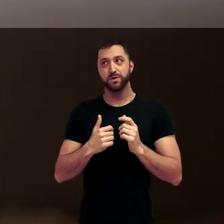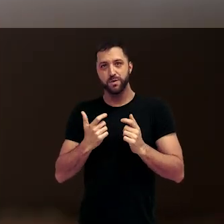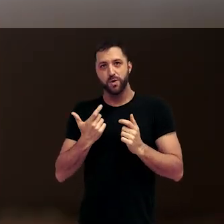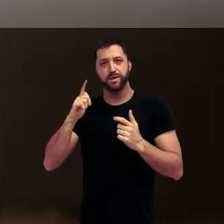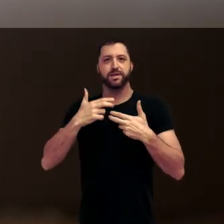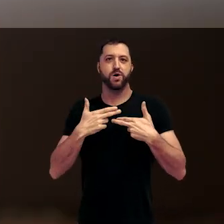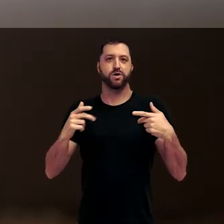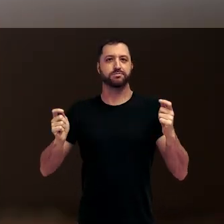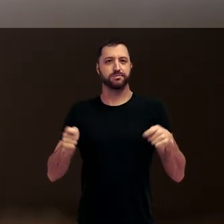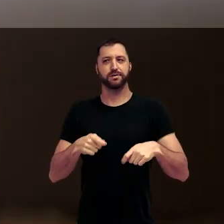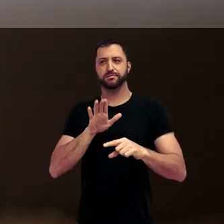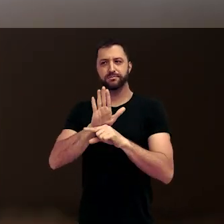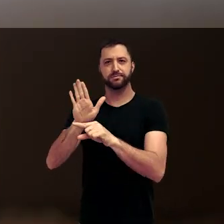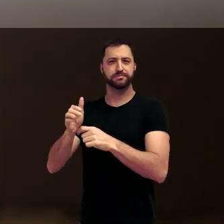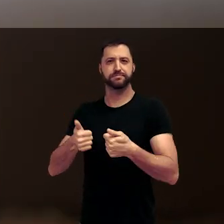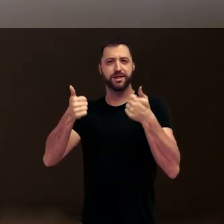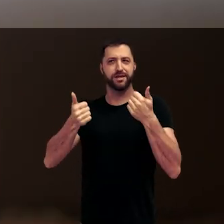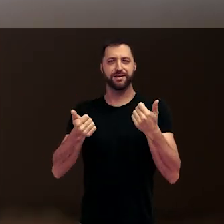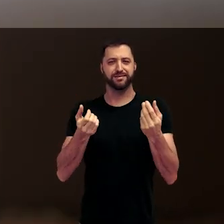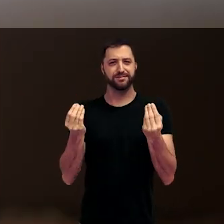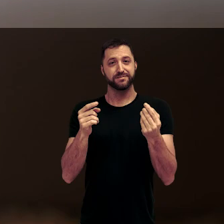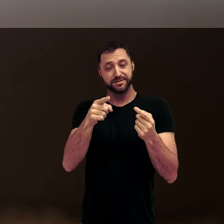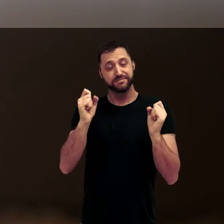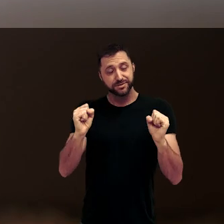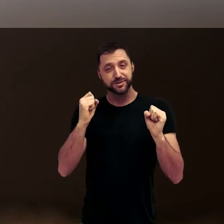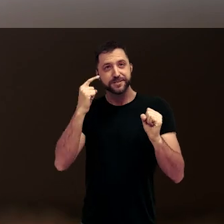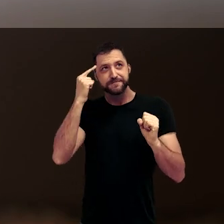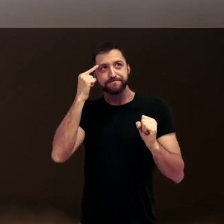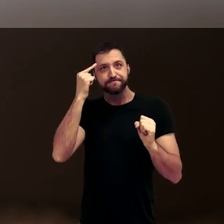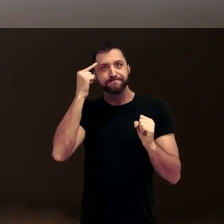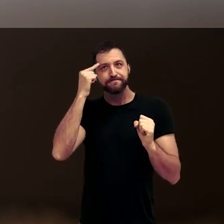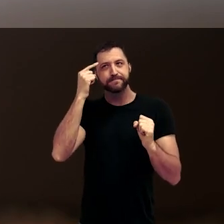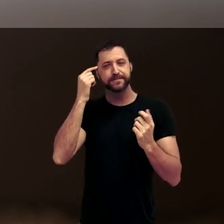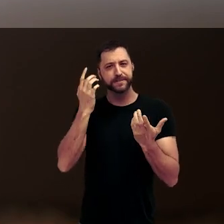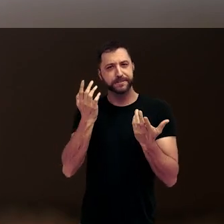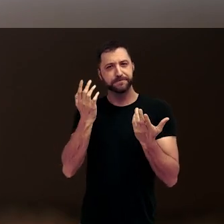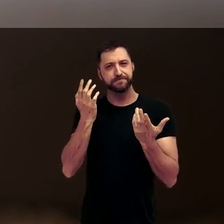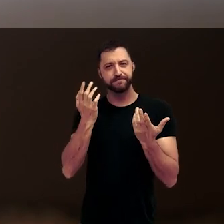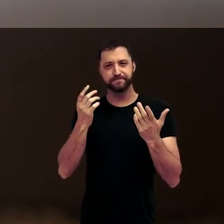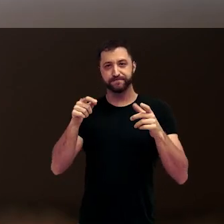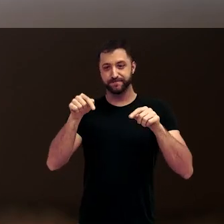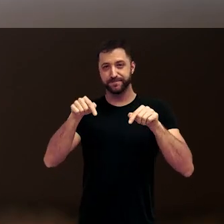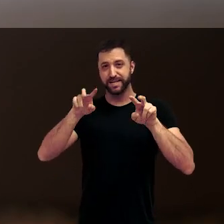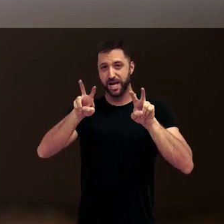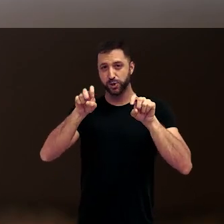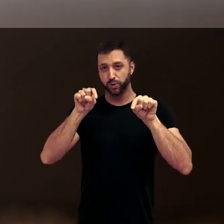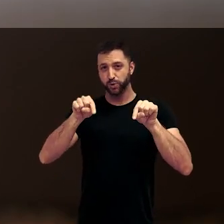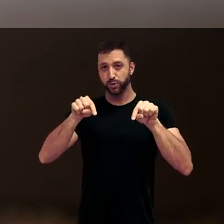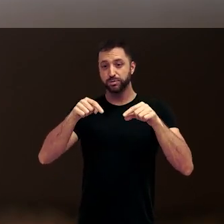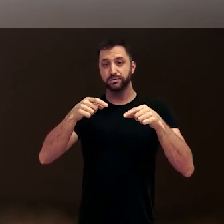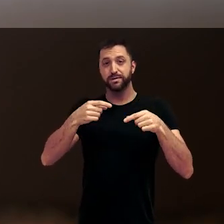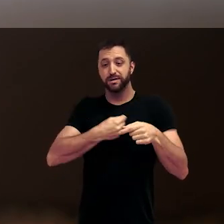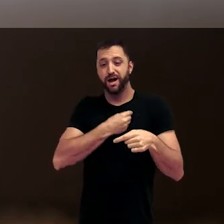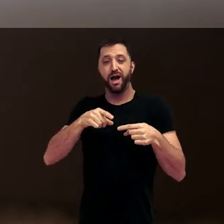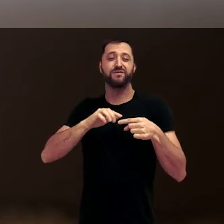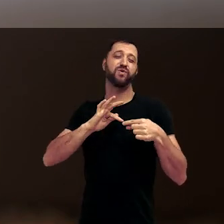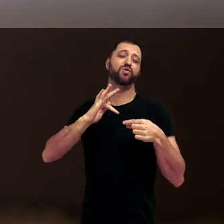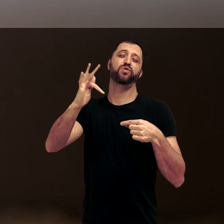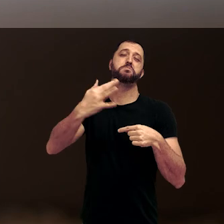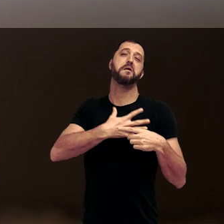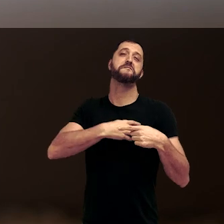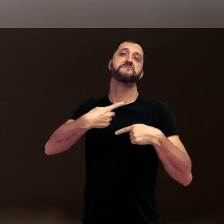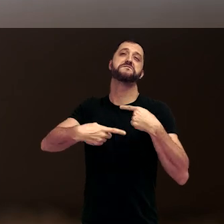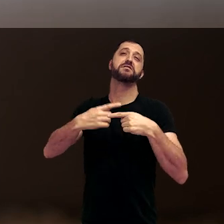muita coisa que você pode fazer aí do outro lado. Basta você se ligar, se inteirar que o assunto